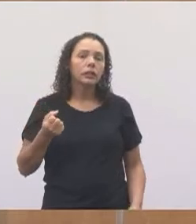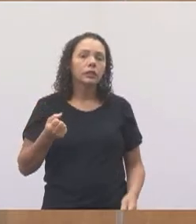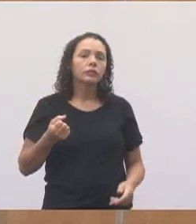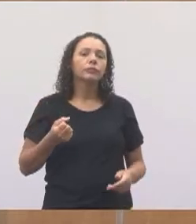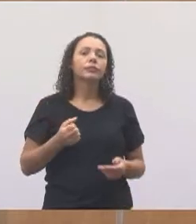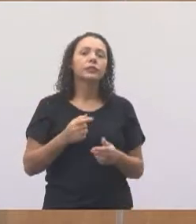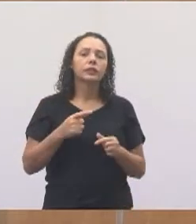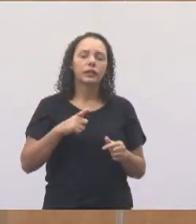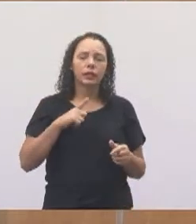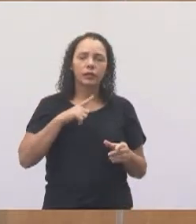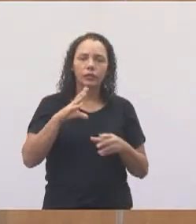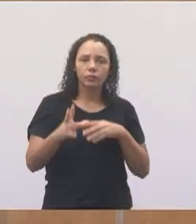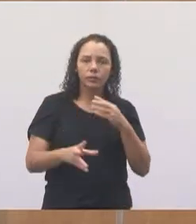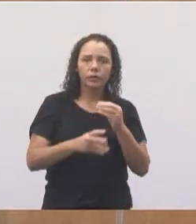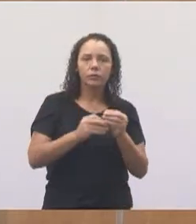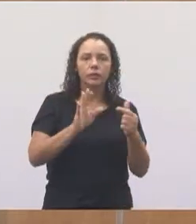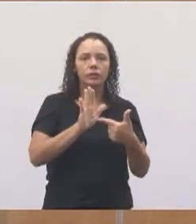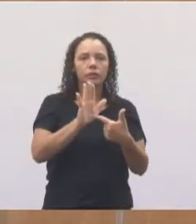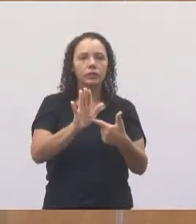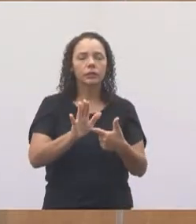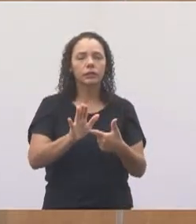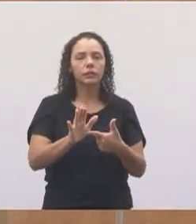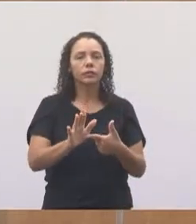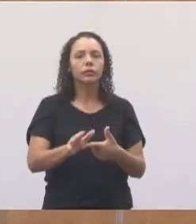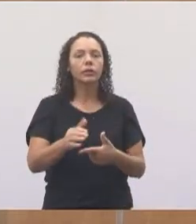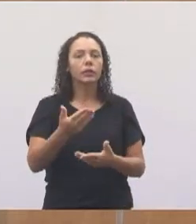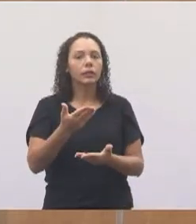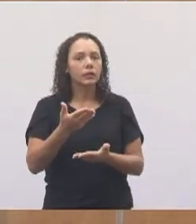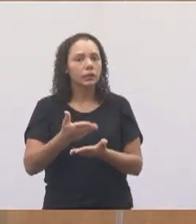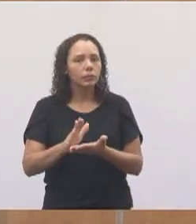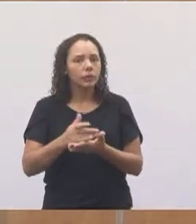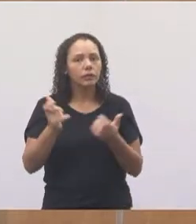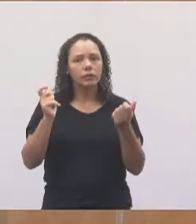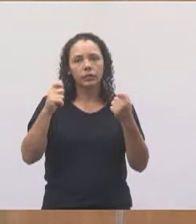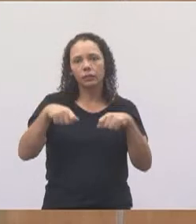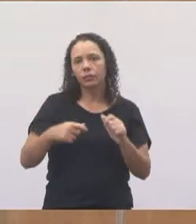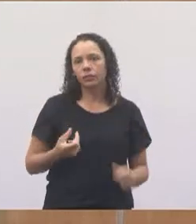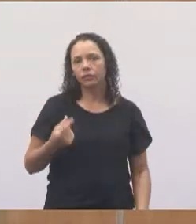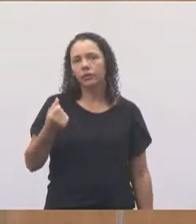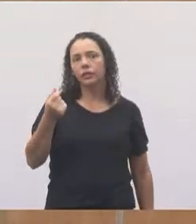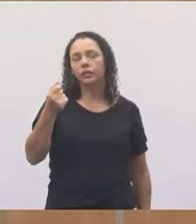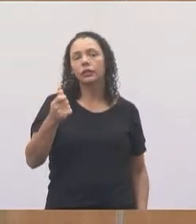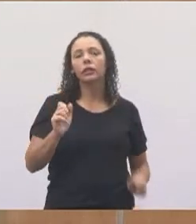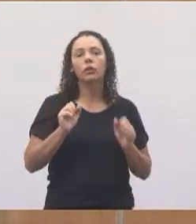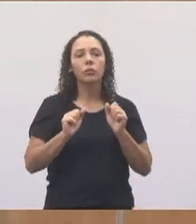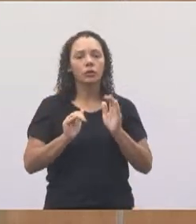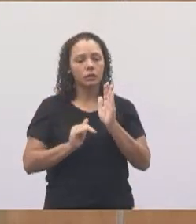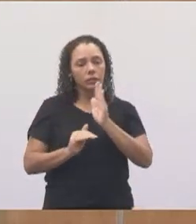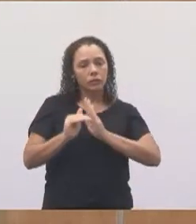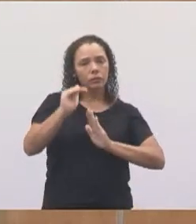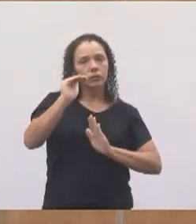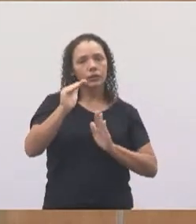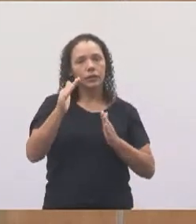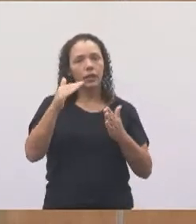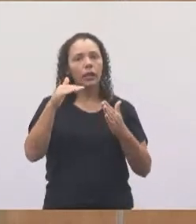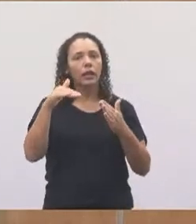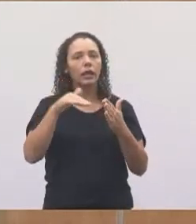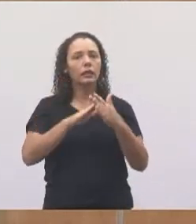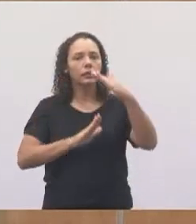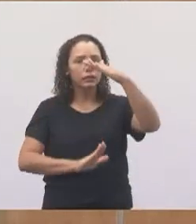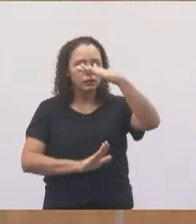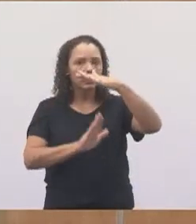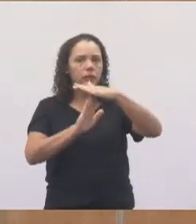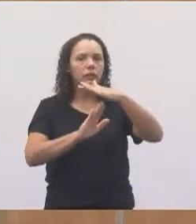a capacidade financeira, a gente poderia, sim, subindo de faixa até chegar no teto do